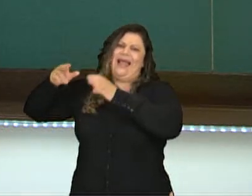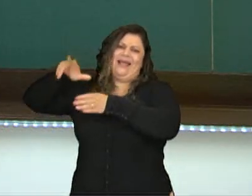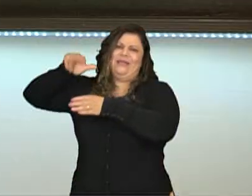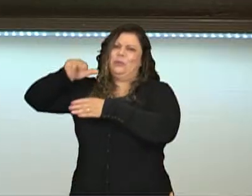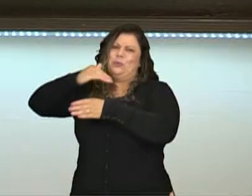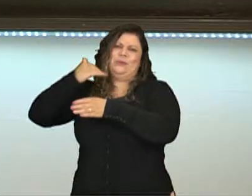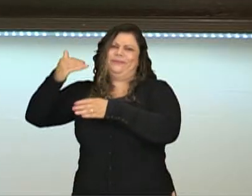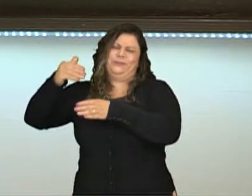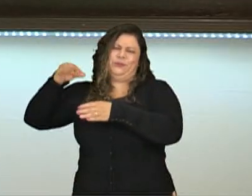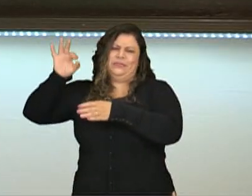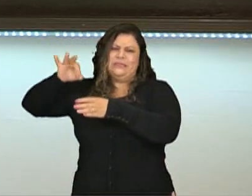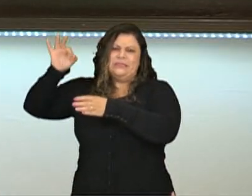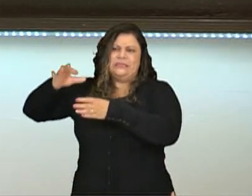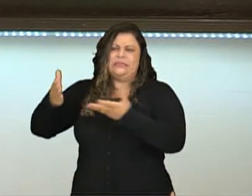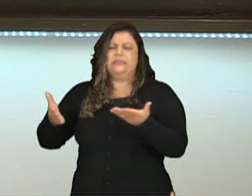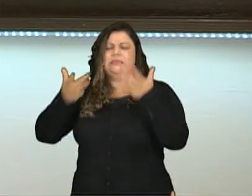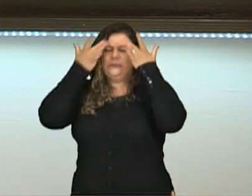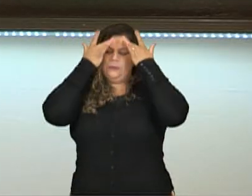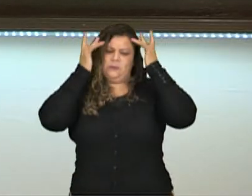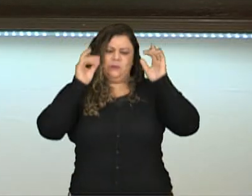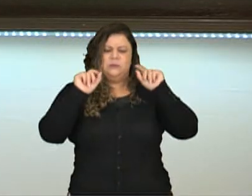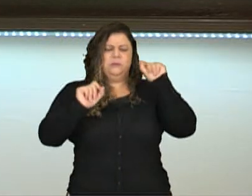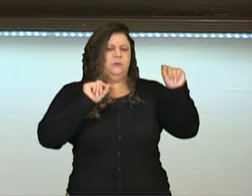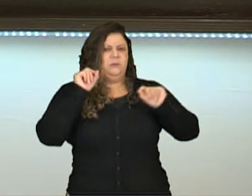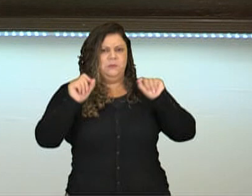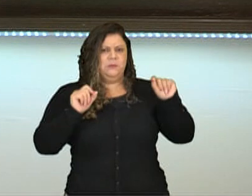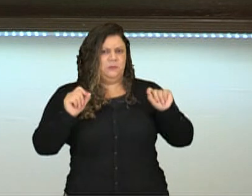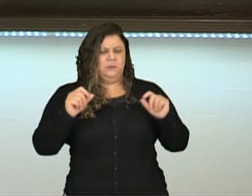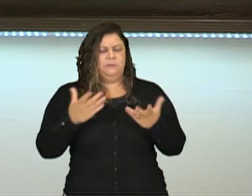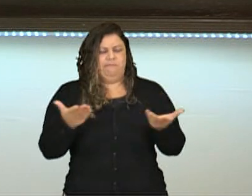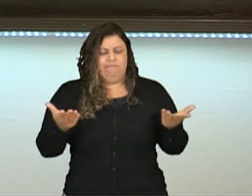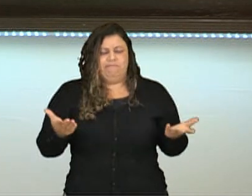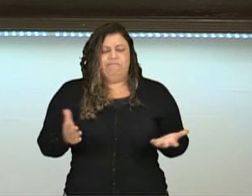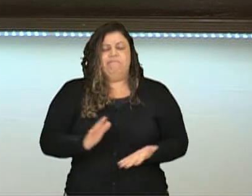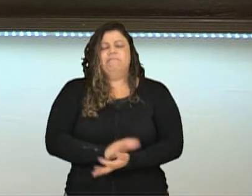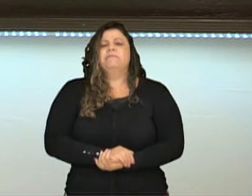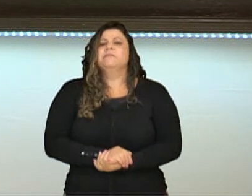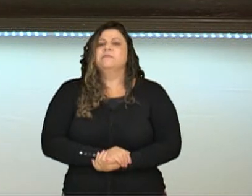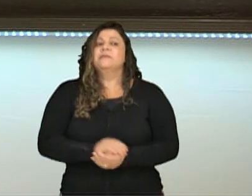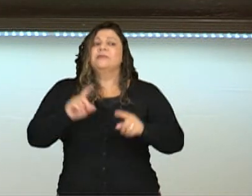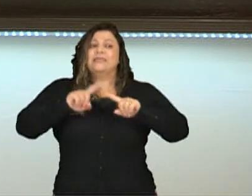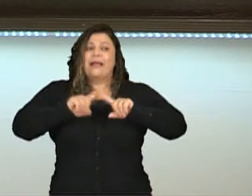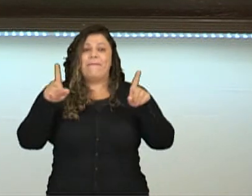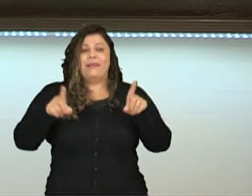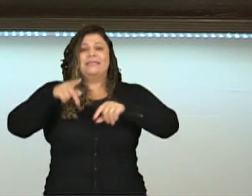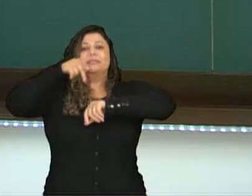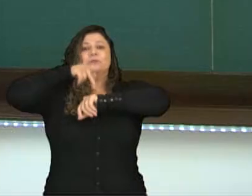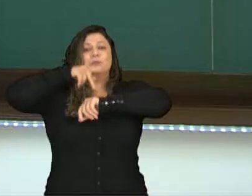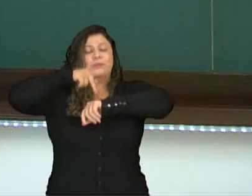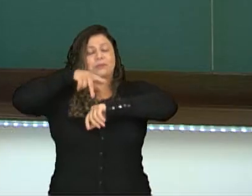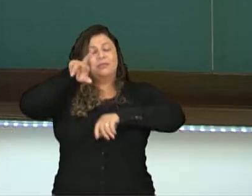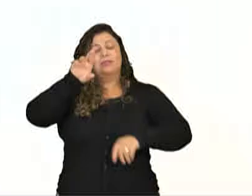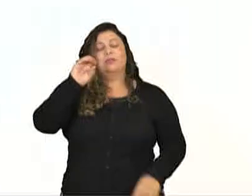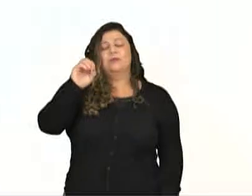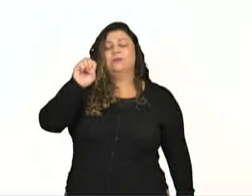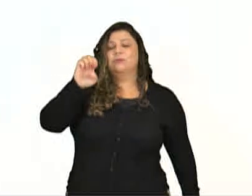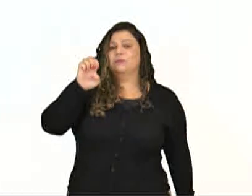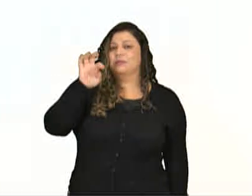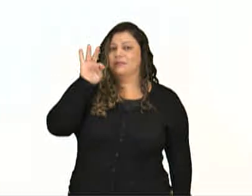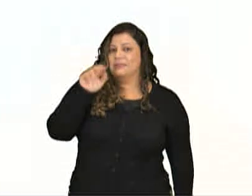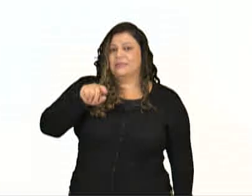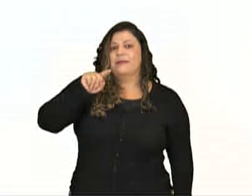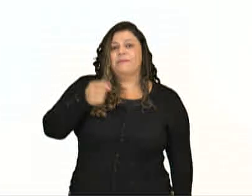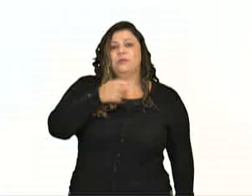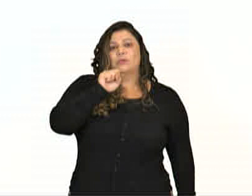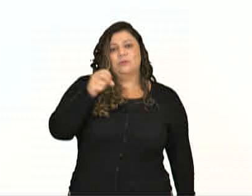Tudo isso porque não se sabia por que os egípcios mumificavam ou mumificavam seus mortos, né? Só que com a Pedra de Roseta, né, a partir de 1822,